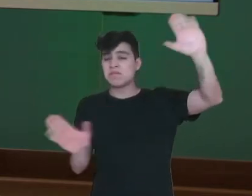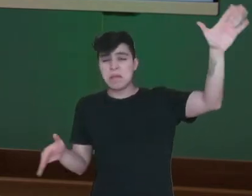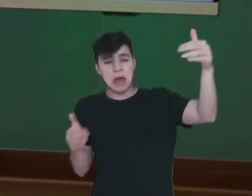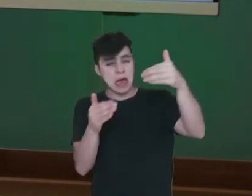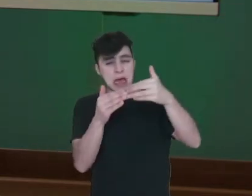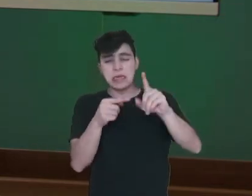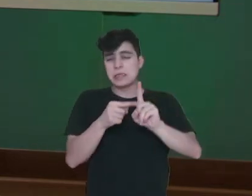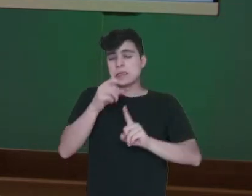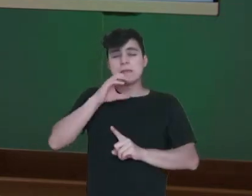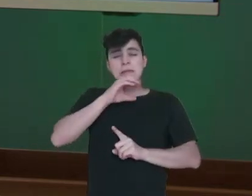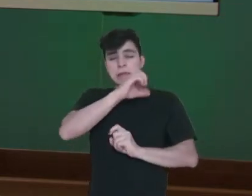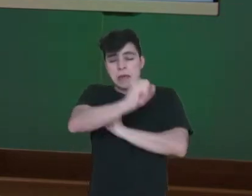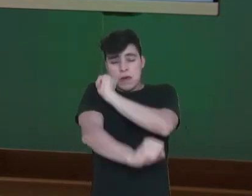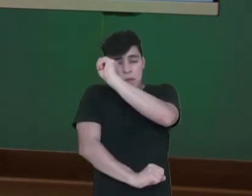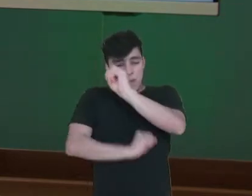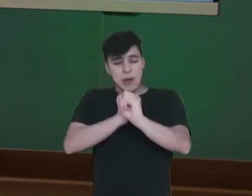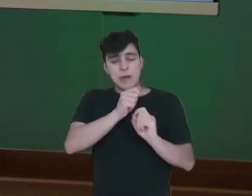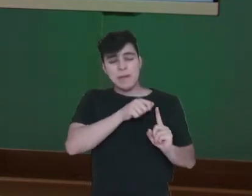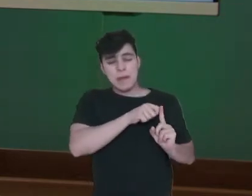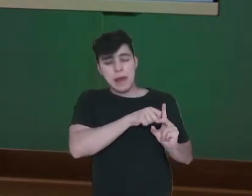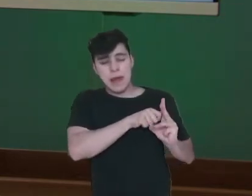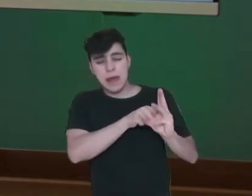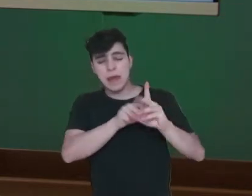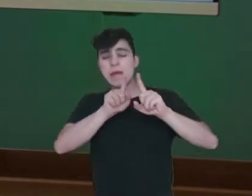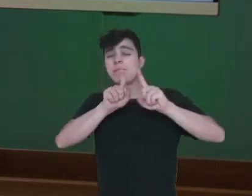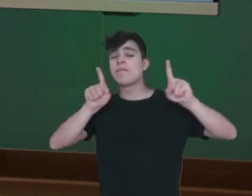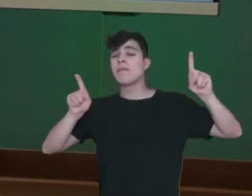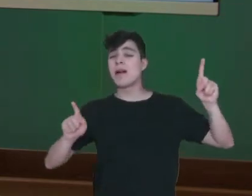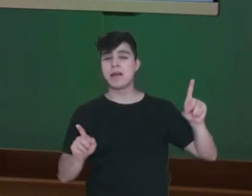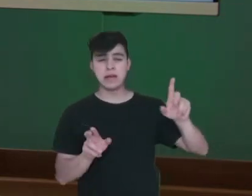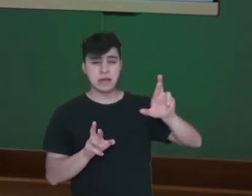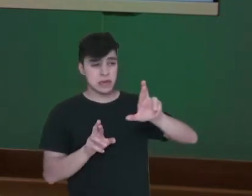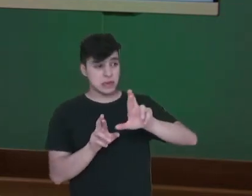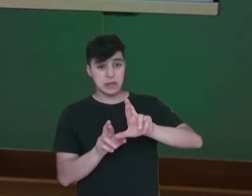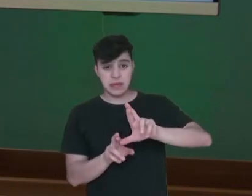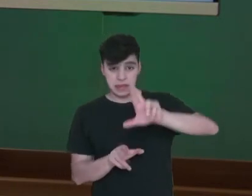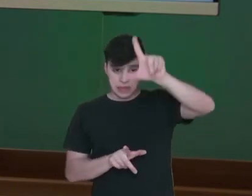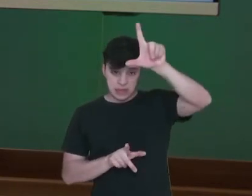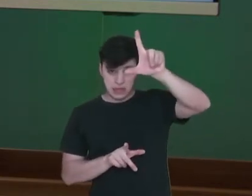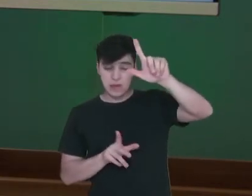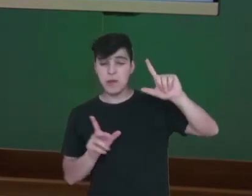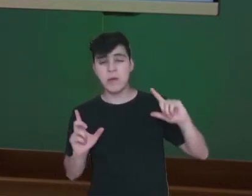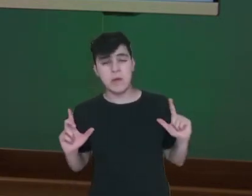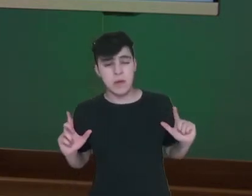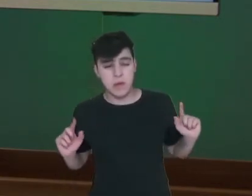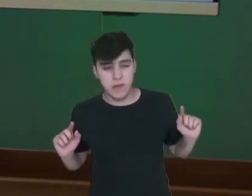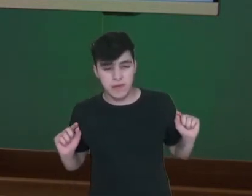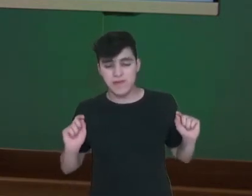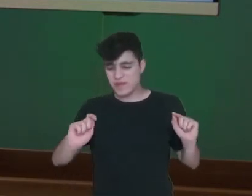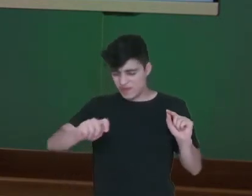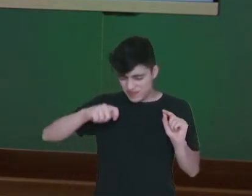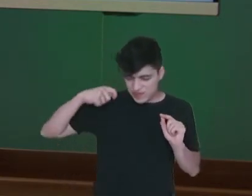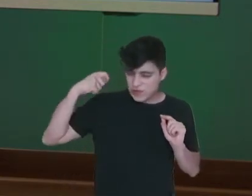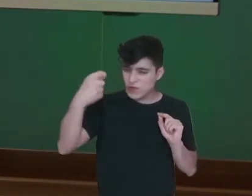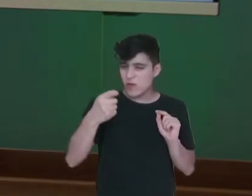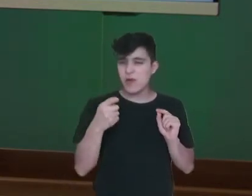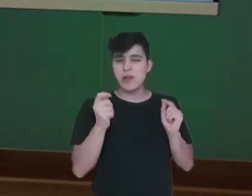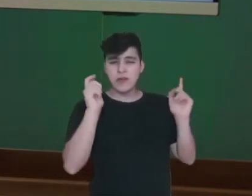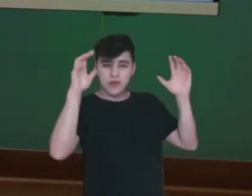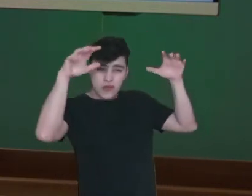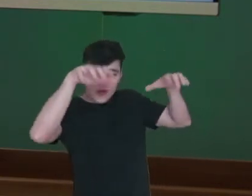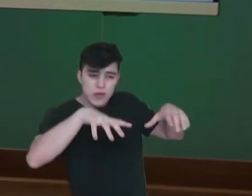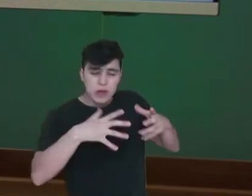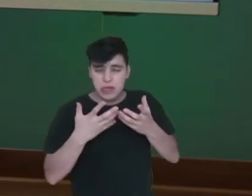são elevadas o ano inteiro. O que faz a diferença entre um e outro é essa questão ali das